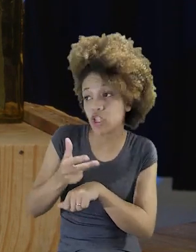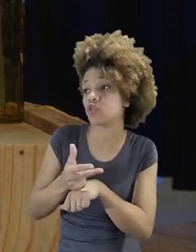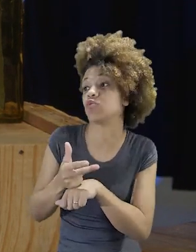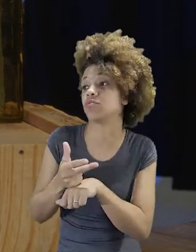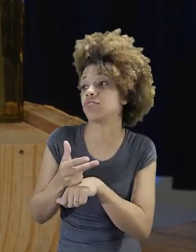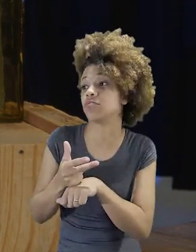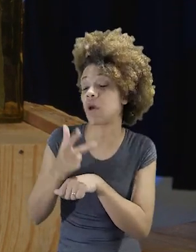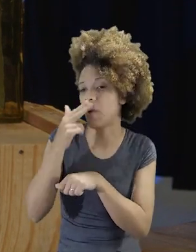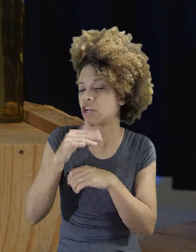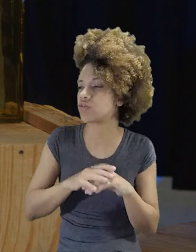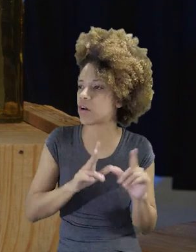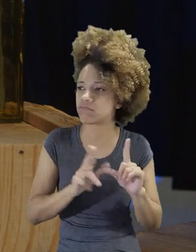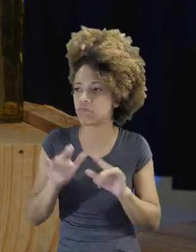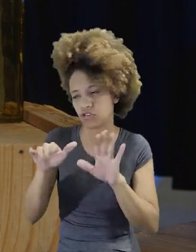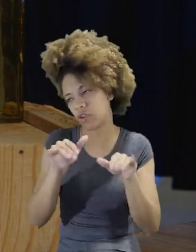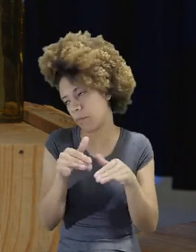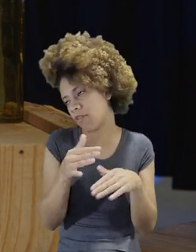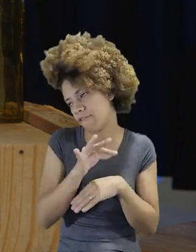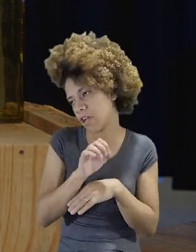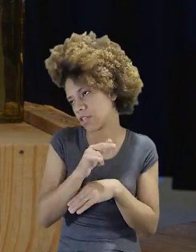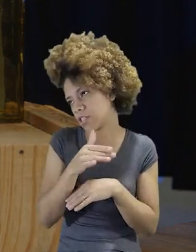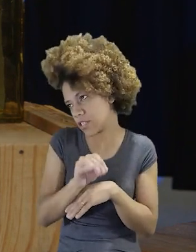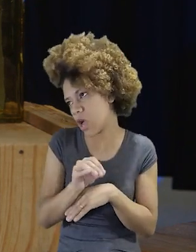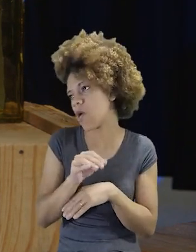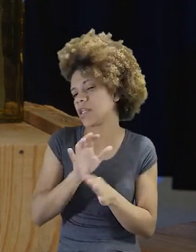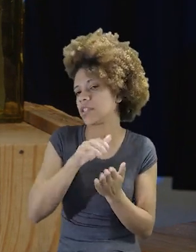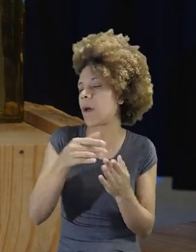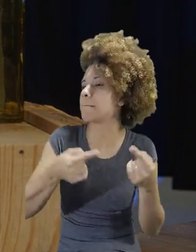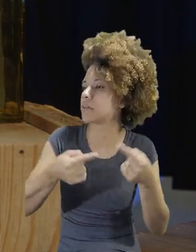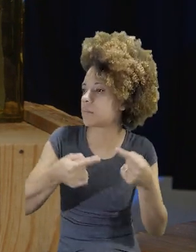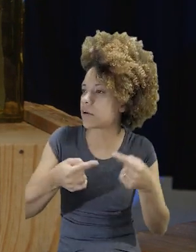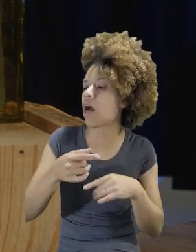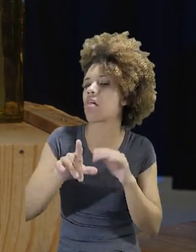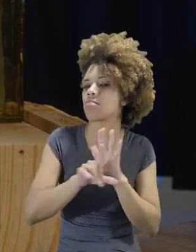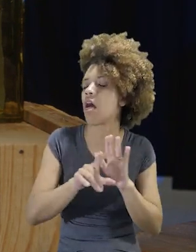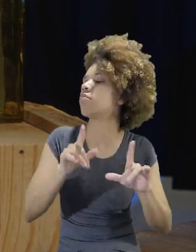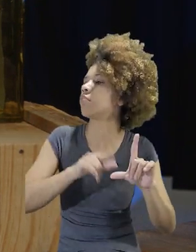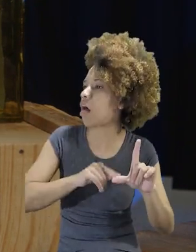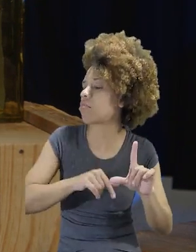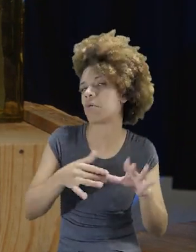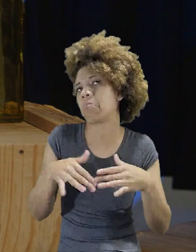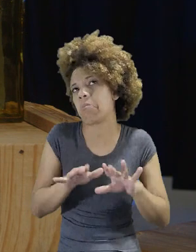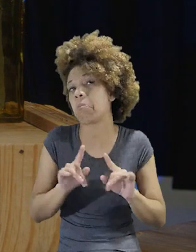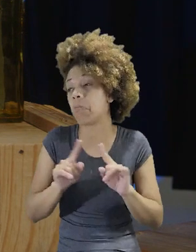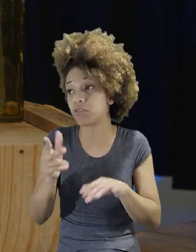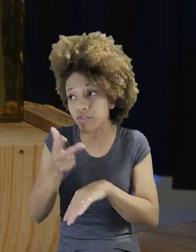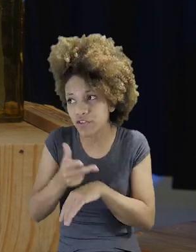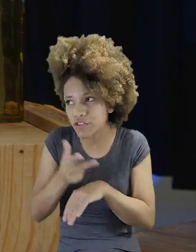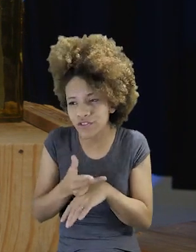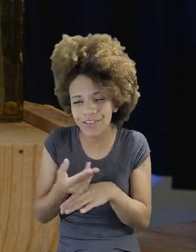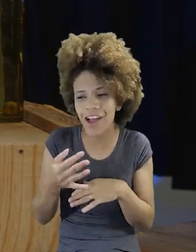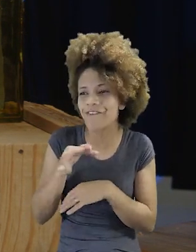o vídeo em si eu acho que é um programa que chamaram Facção Central para debater né questão das Letras tal